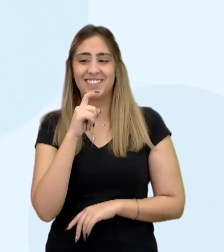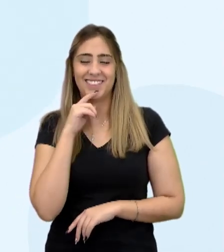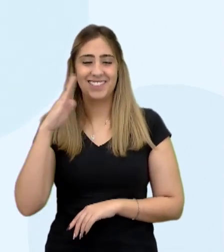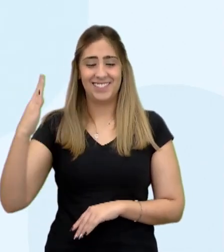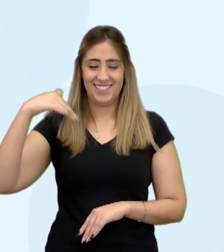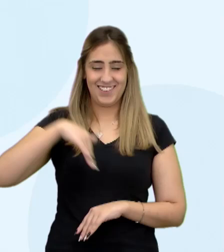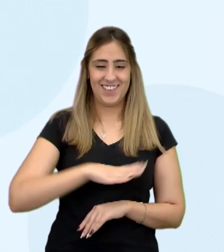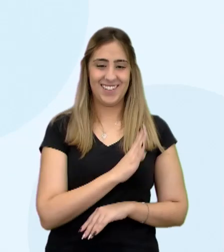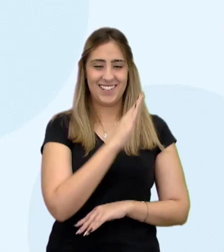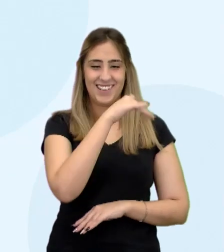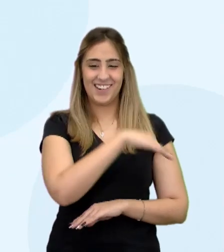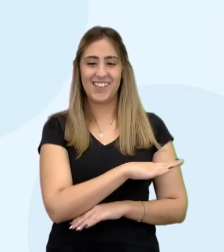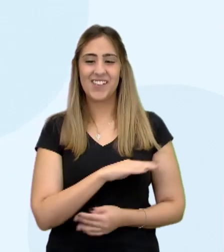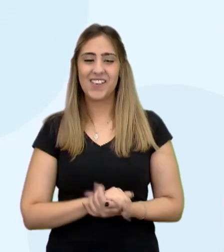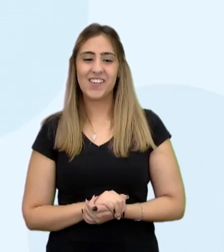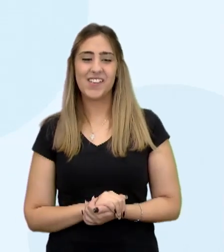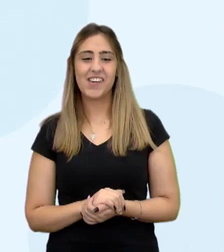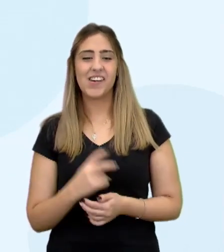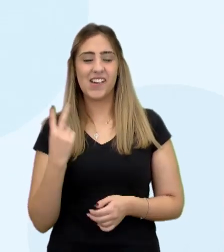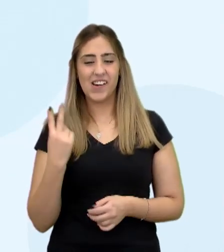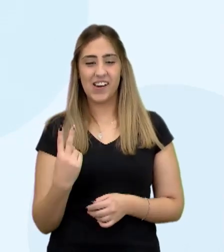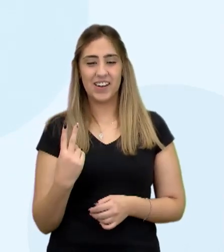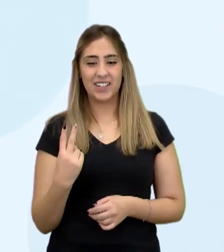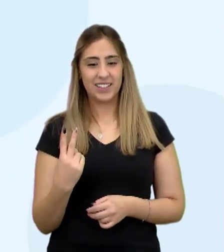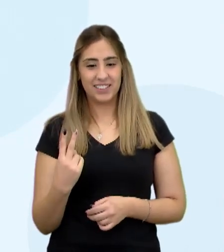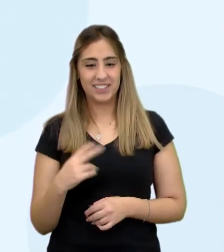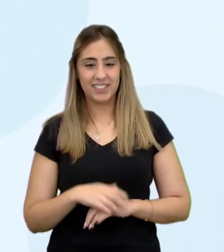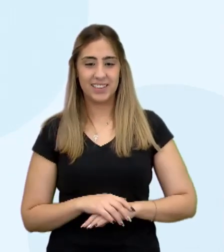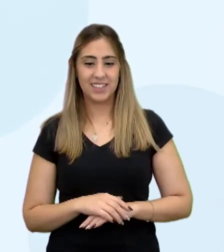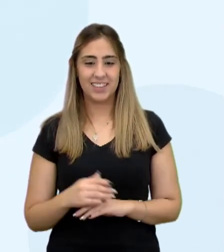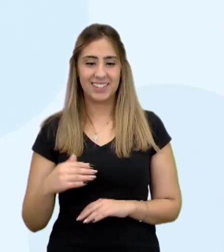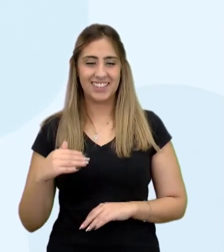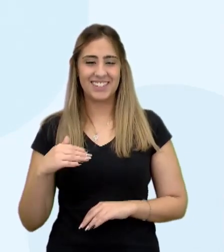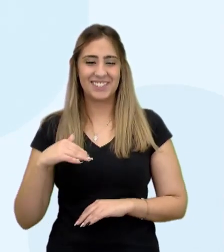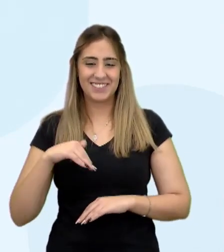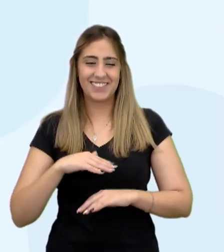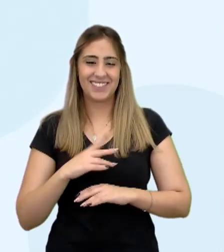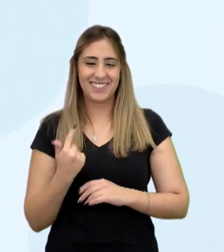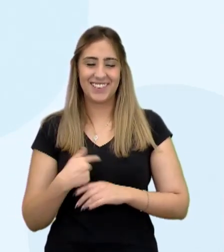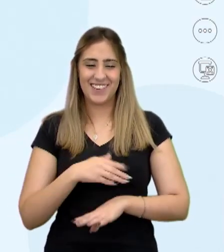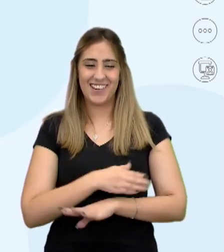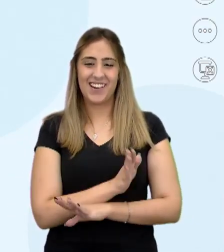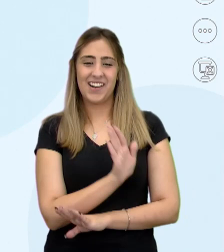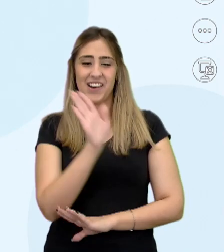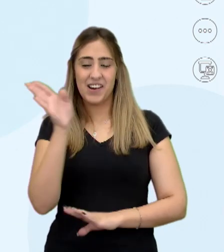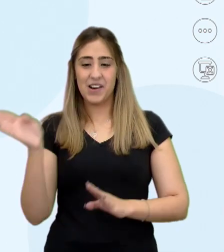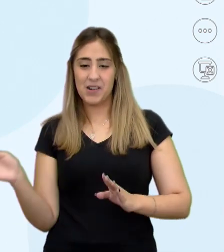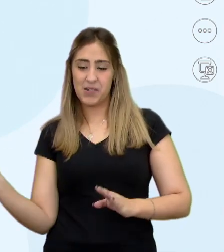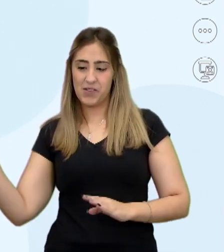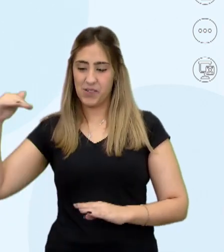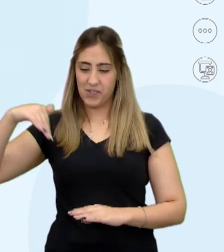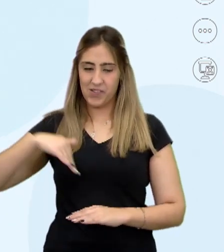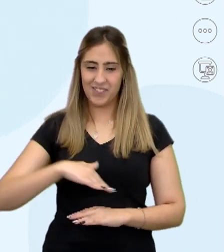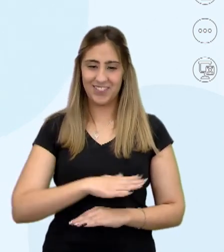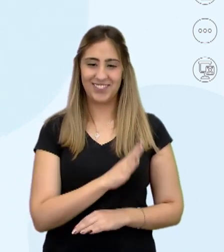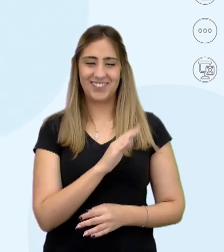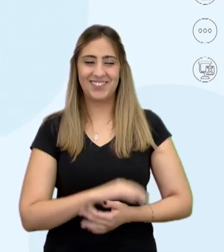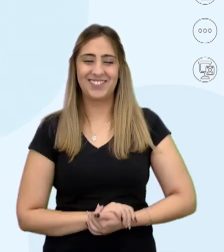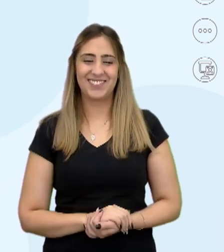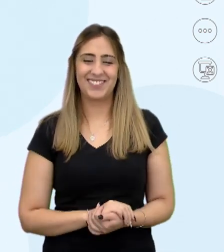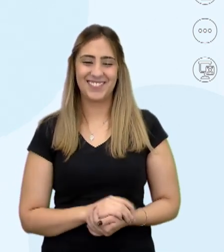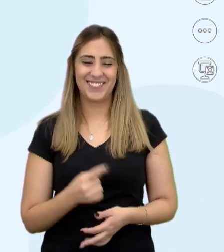onda, ela vai bater lá em cima no 2, vai bater aqui embaixo no menos 2, lá em cima no 2, aqui embaixo no menos 2, e assim